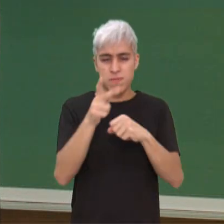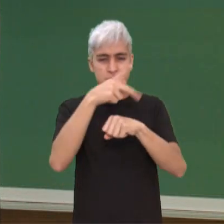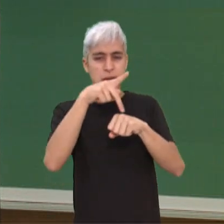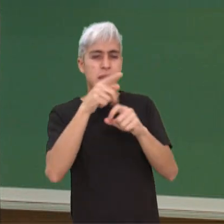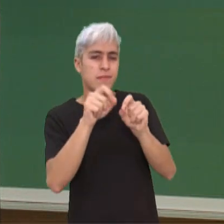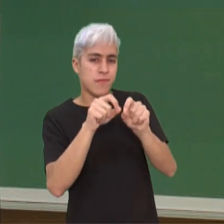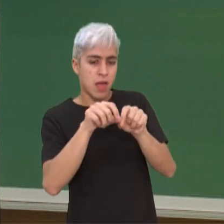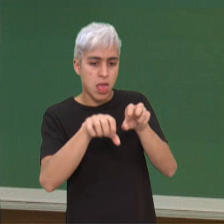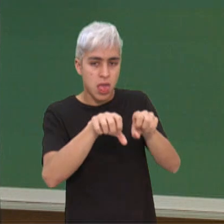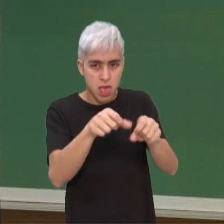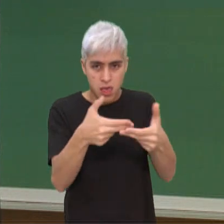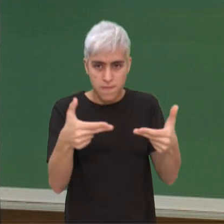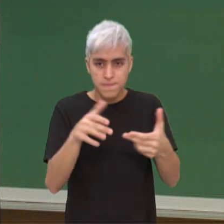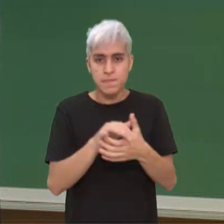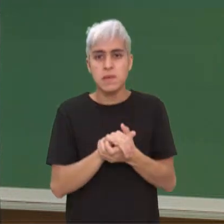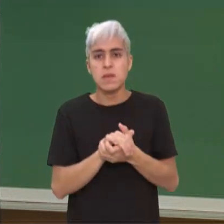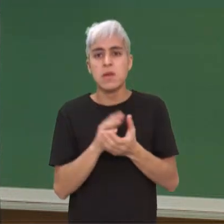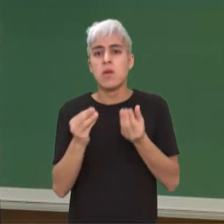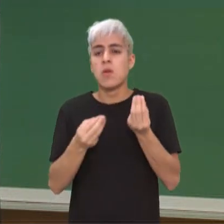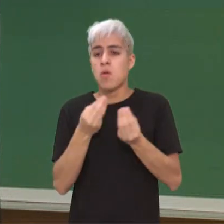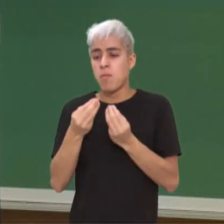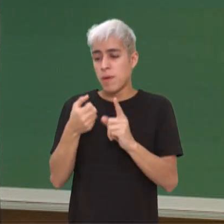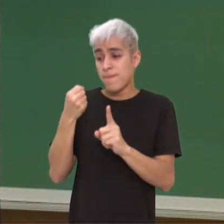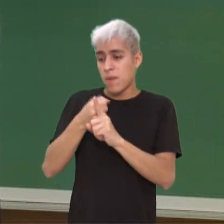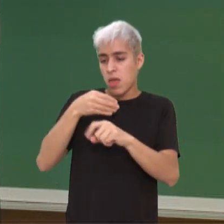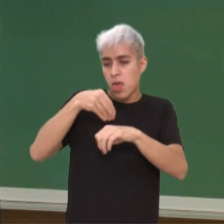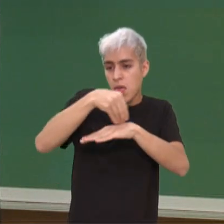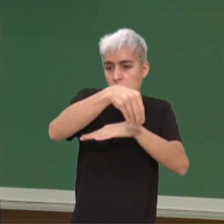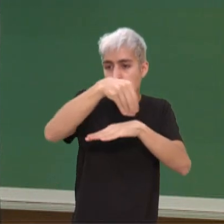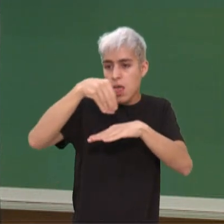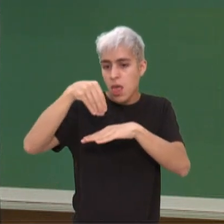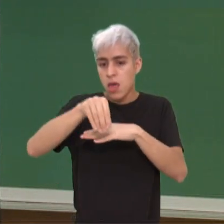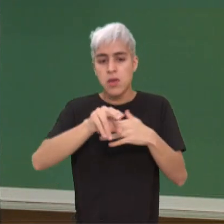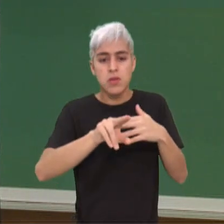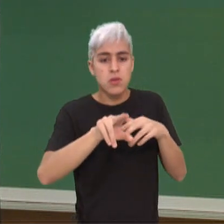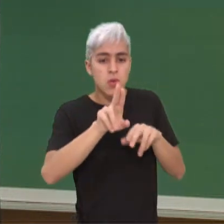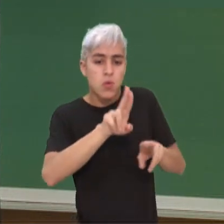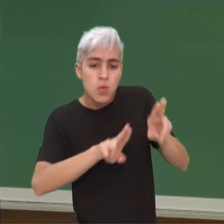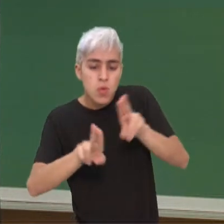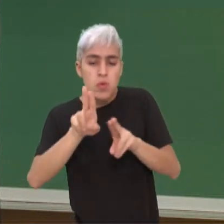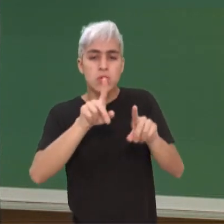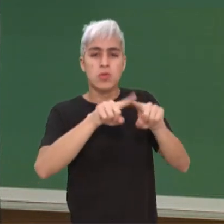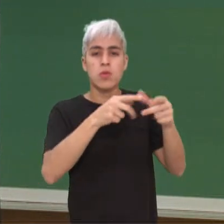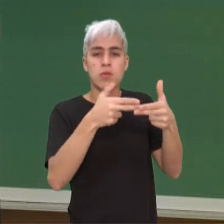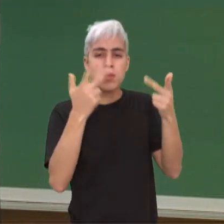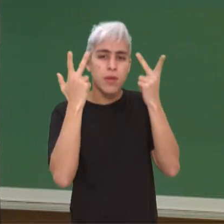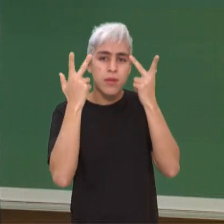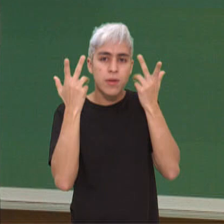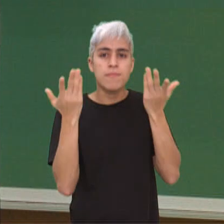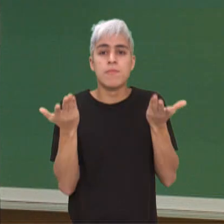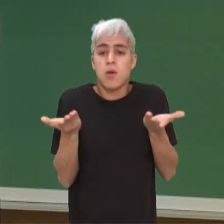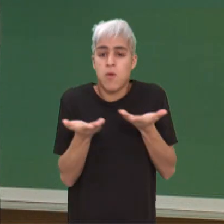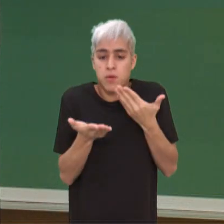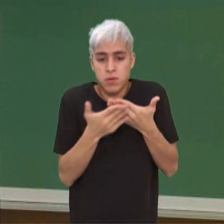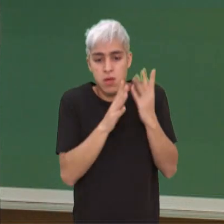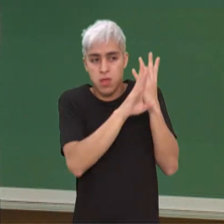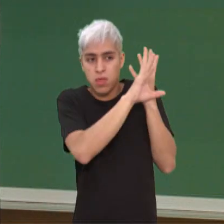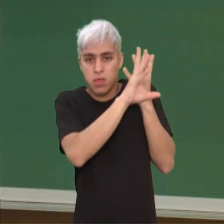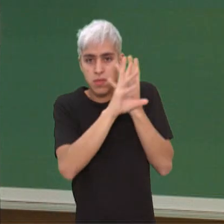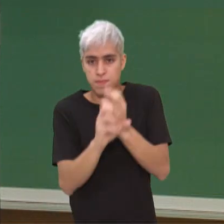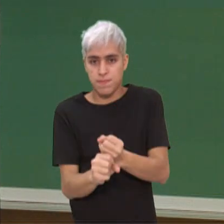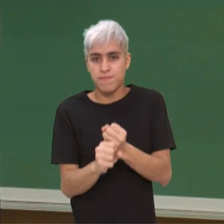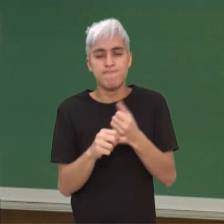nações, distribuição e impacto dos usos dos recursos naturais. Foi tudo isso que vimos na aula de